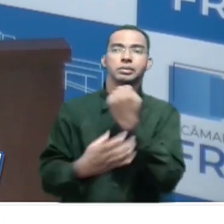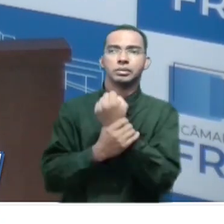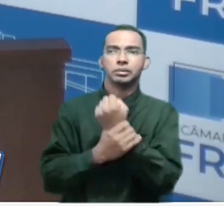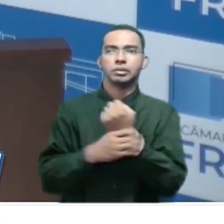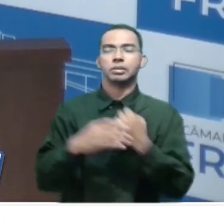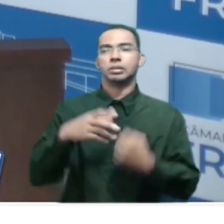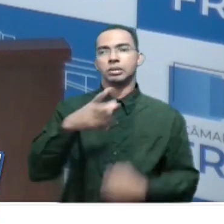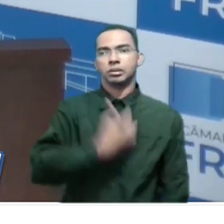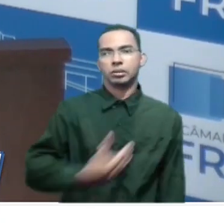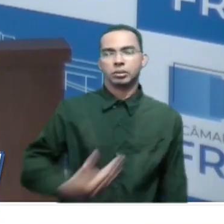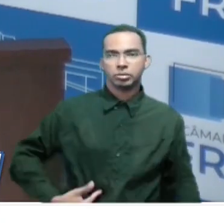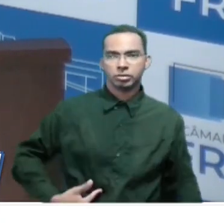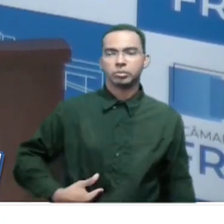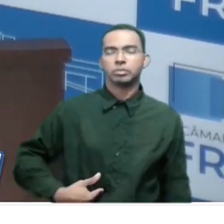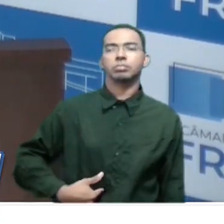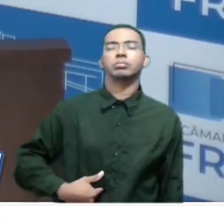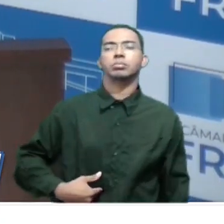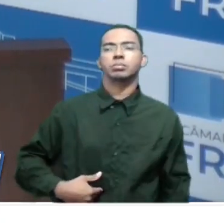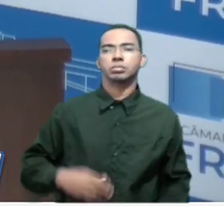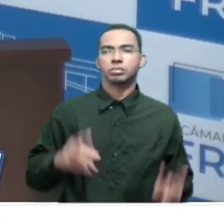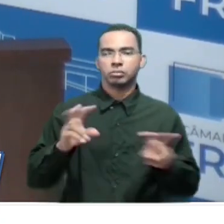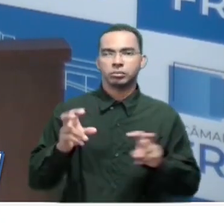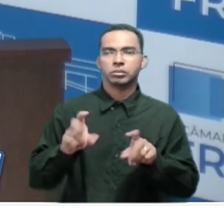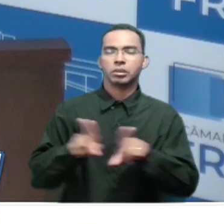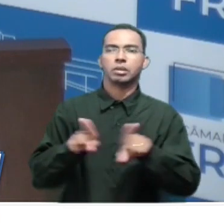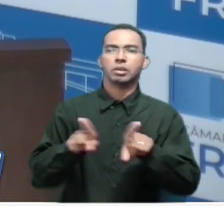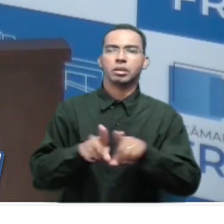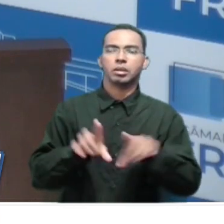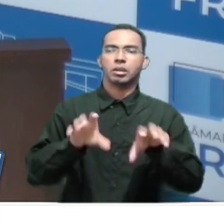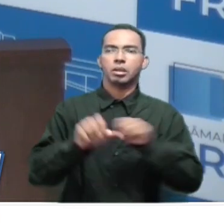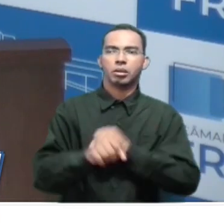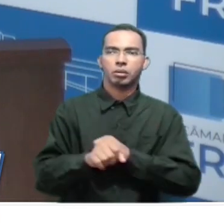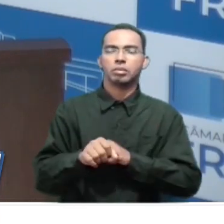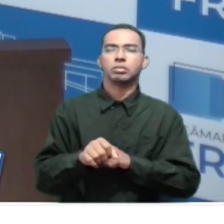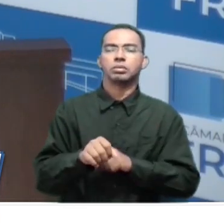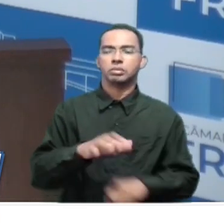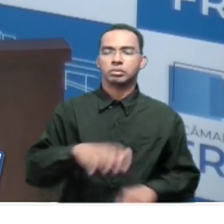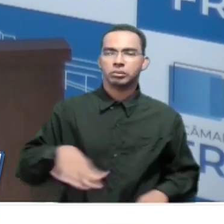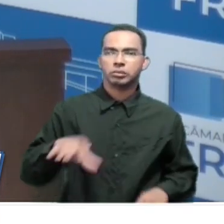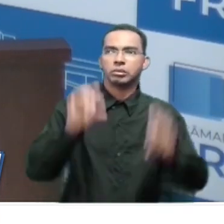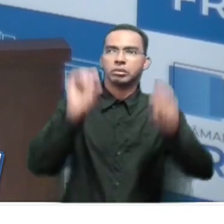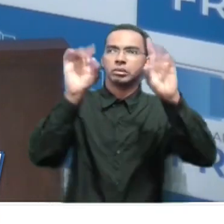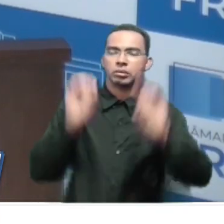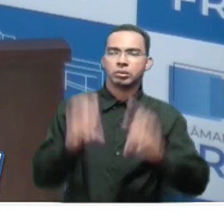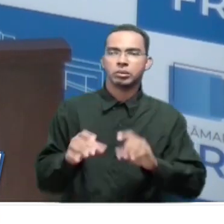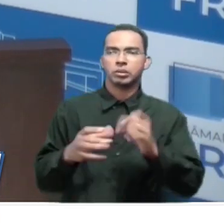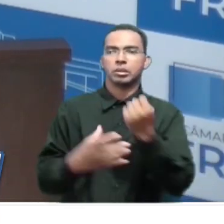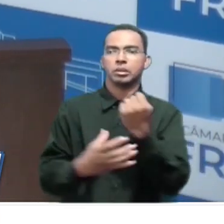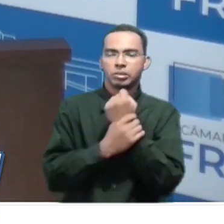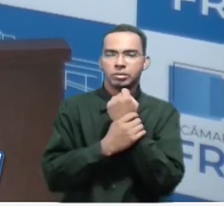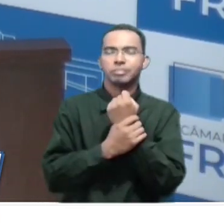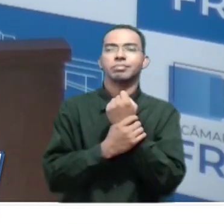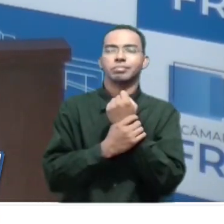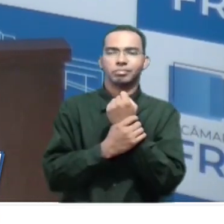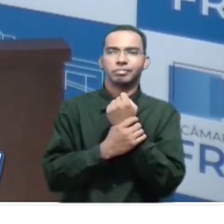públicas, sobre a formação dos quadros, em especial da segurança